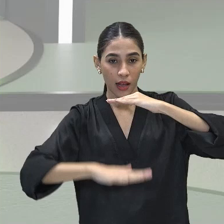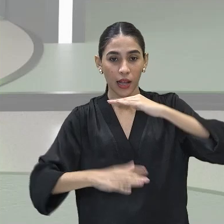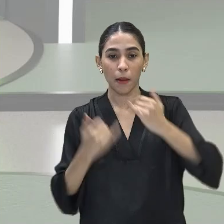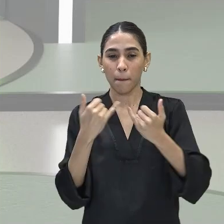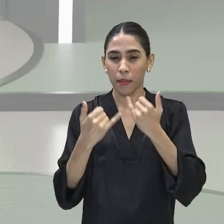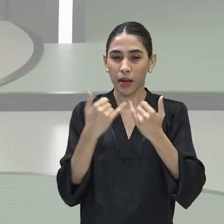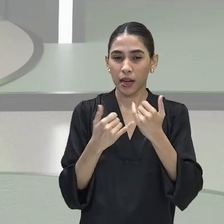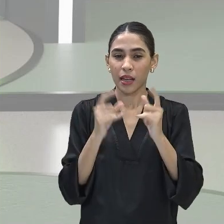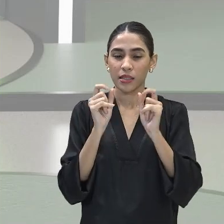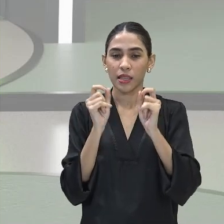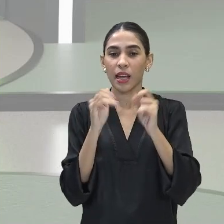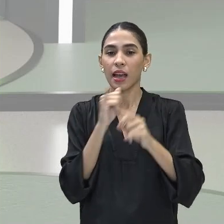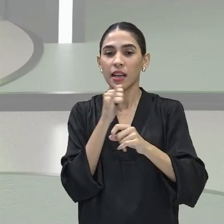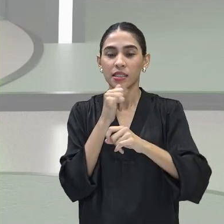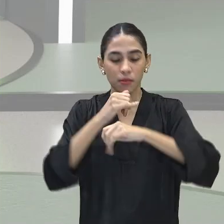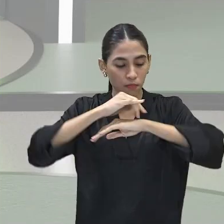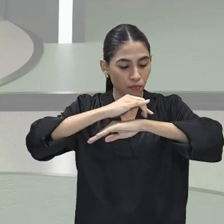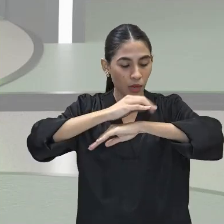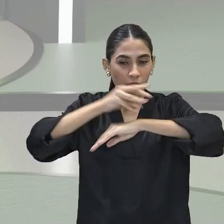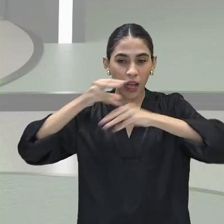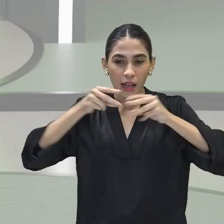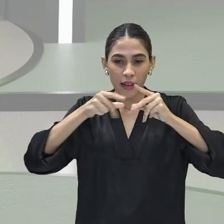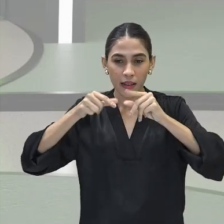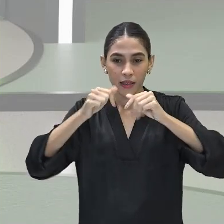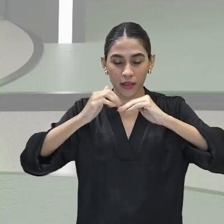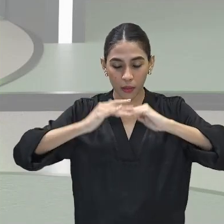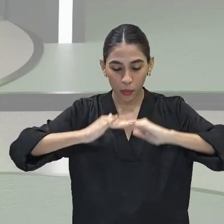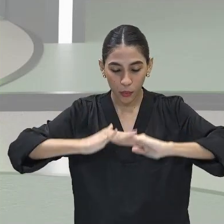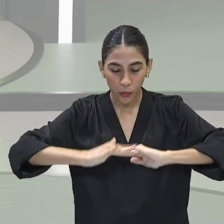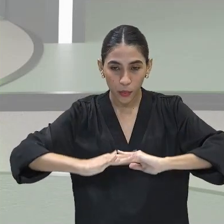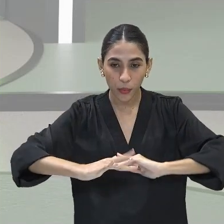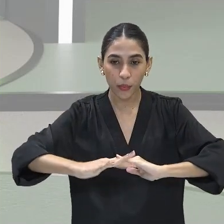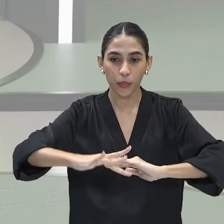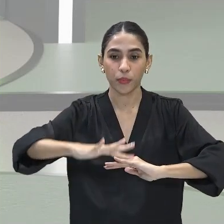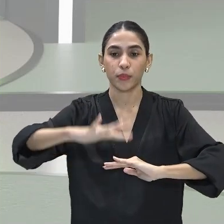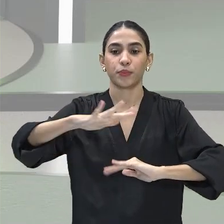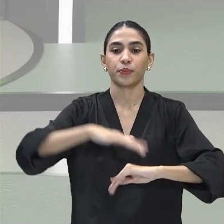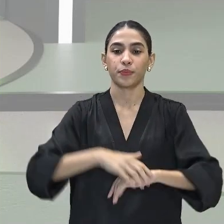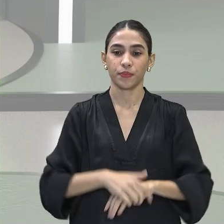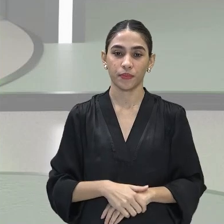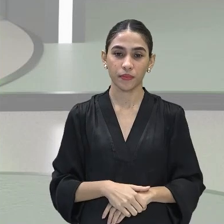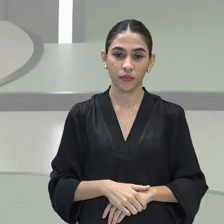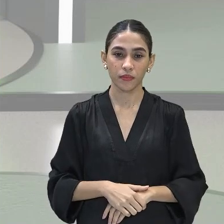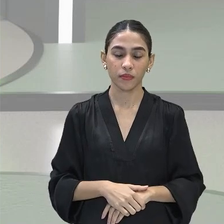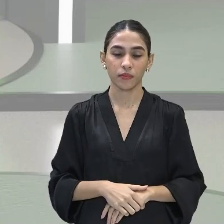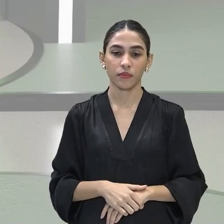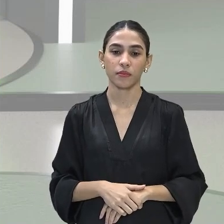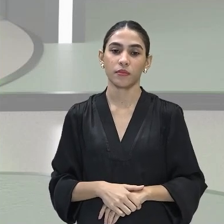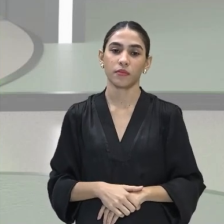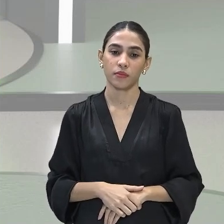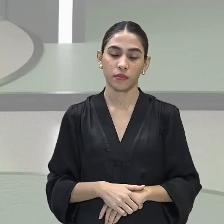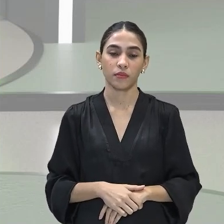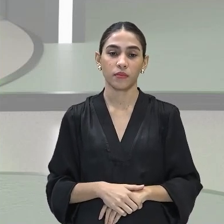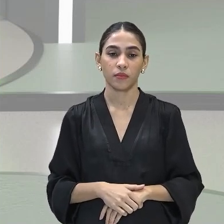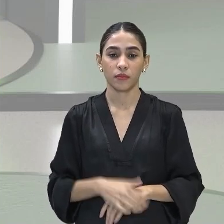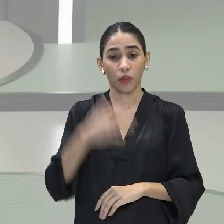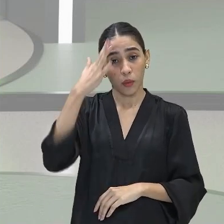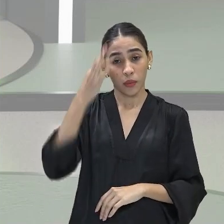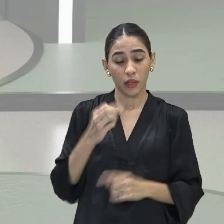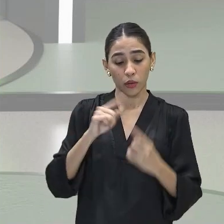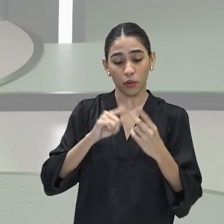fossem ali algumas praias relacionadas aqui ao bioma, né, Pantanal, que compreende esses